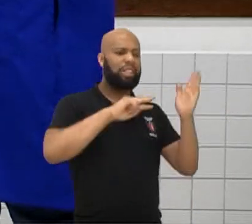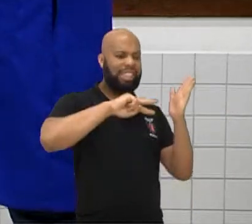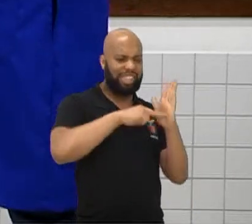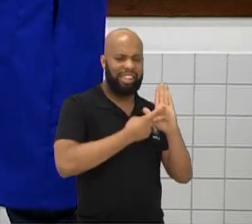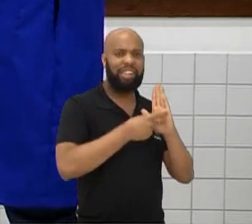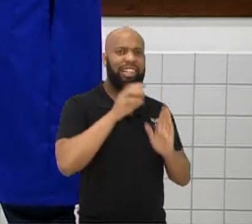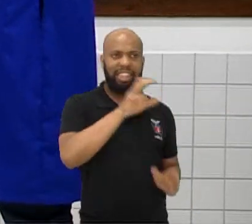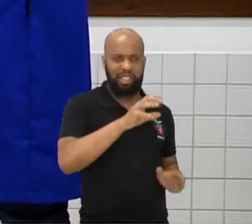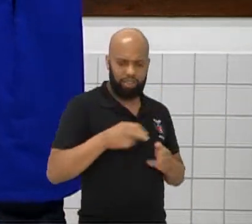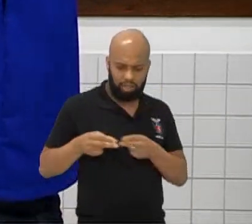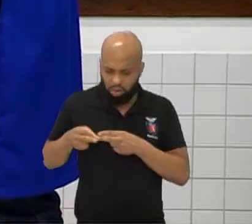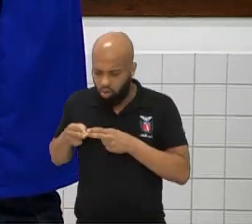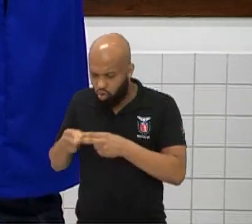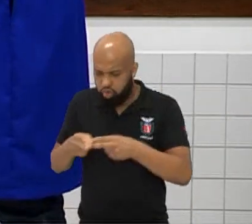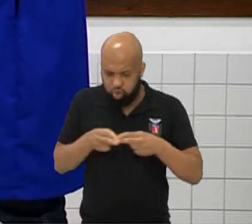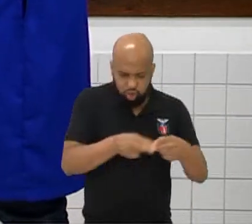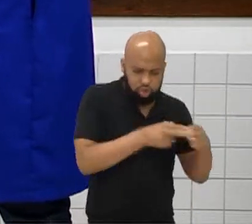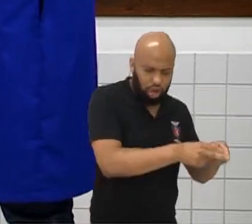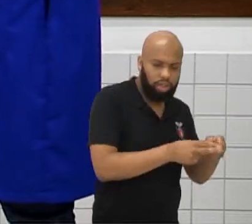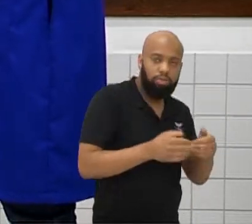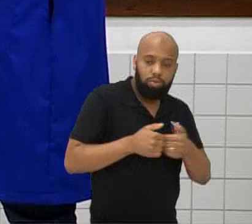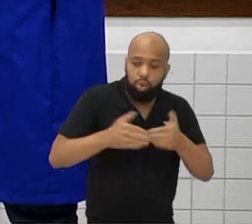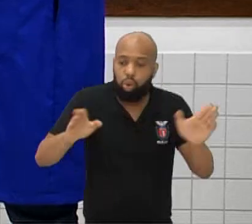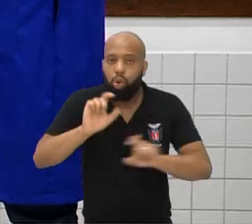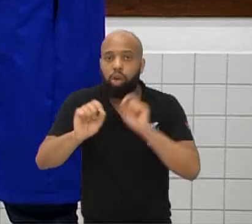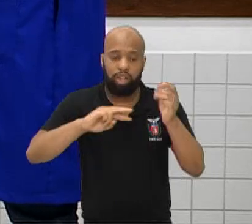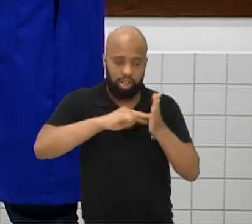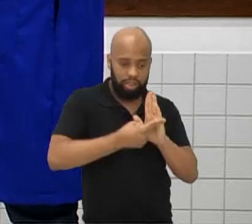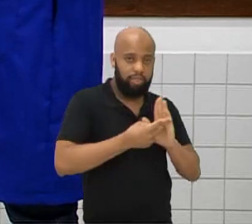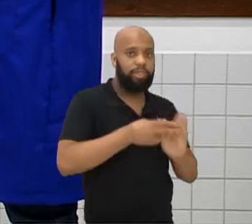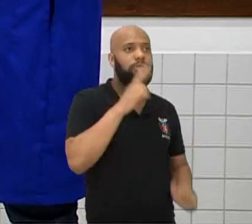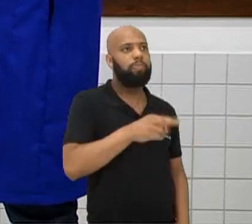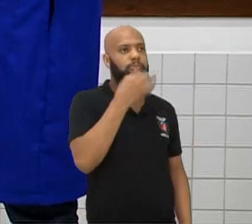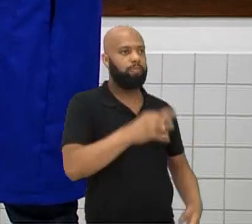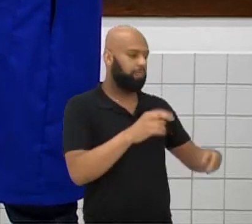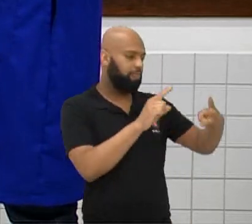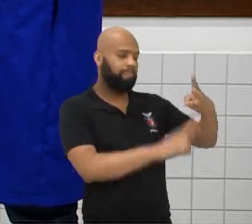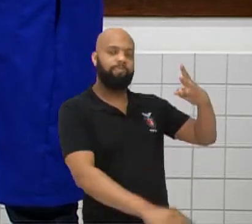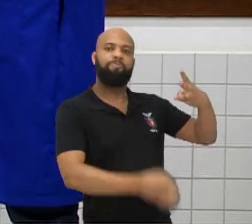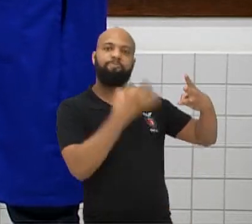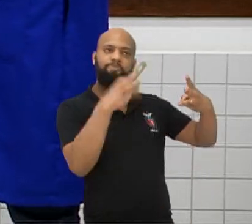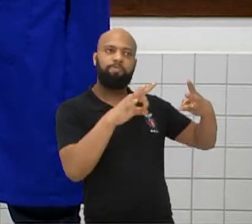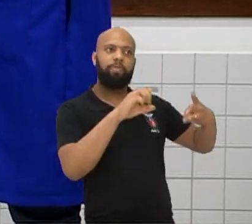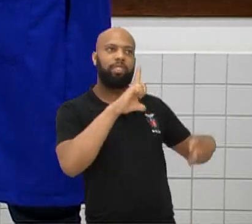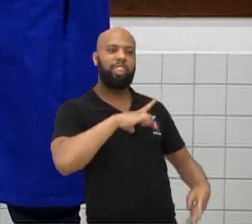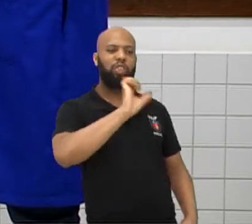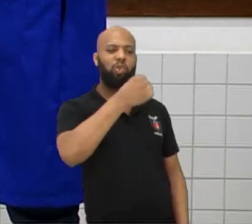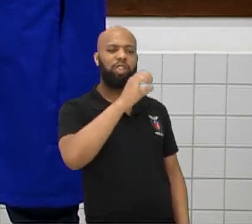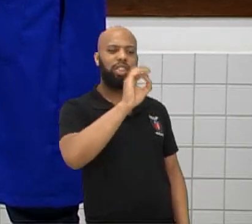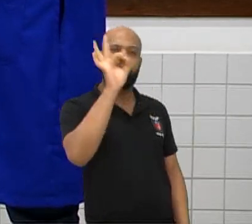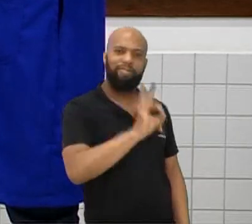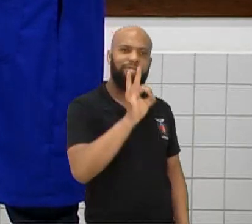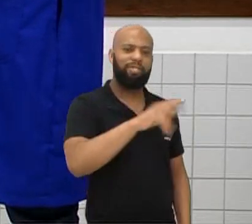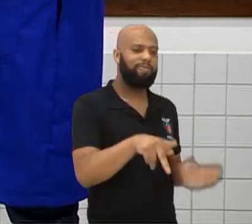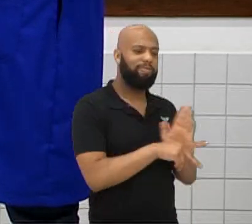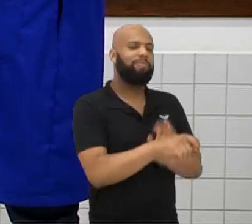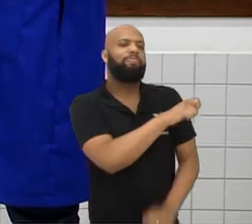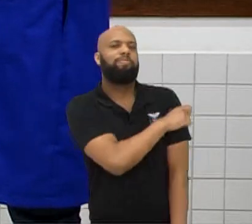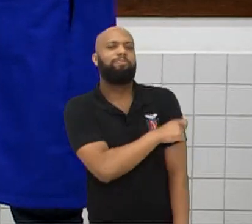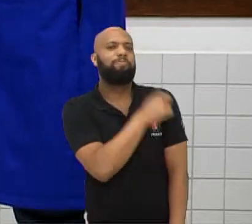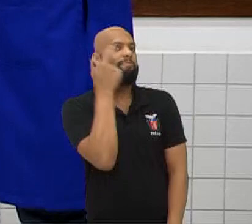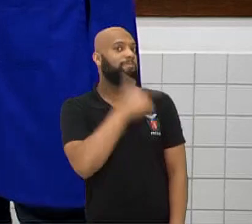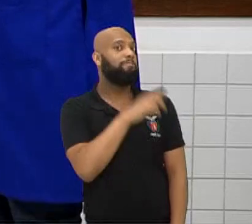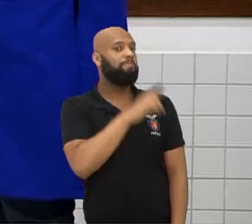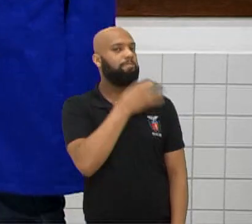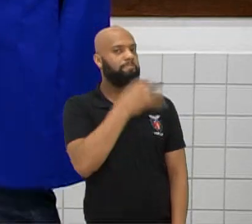significou? Exatamente o que a nossa aluna aí acabou de perguntar. A alternativa correta foi a letra C. 80% dos alunos acertaram. Parabéns para